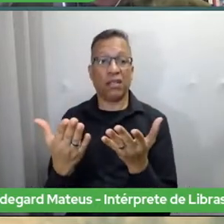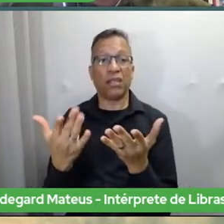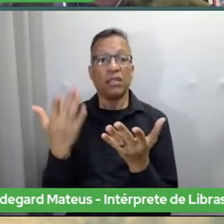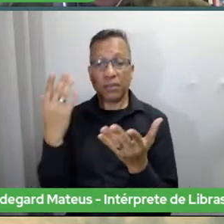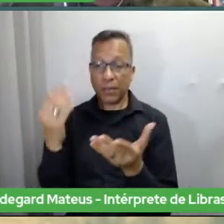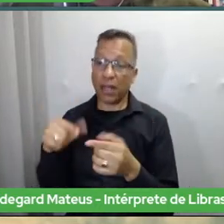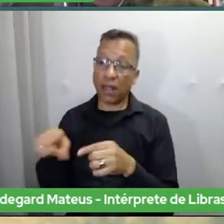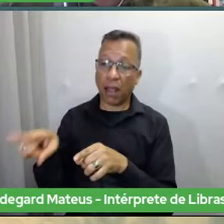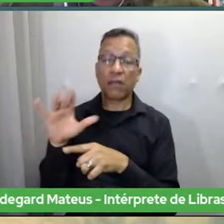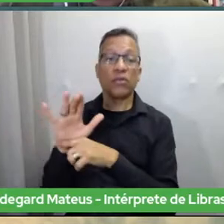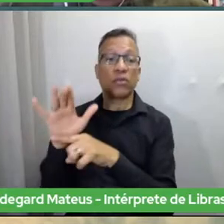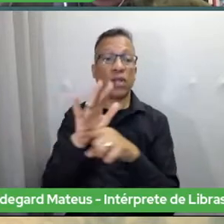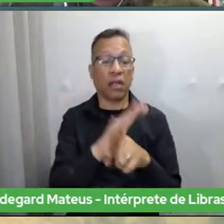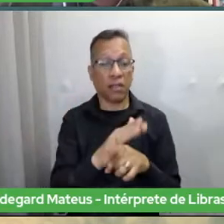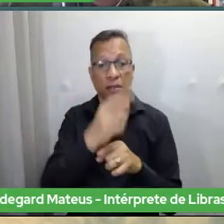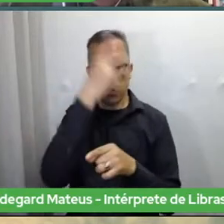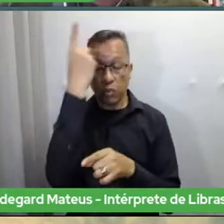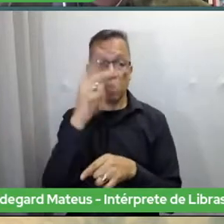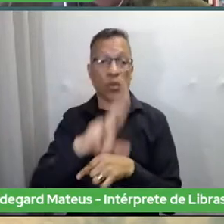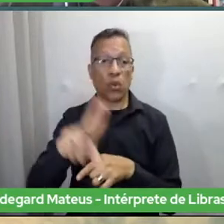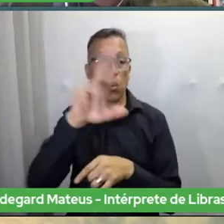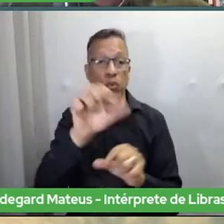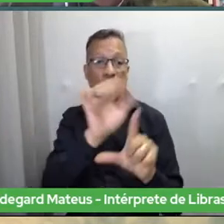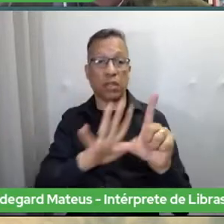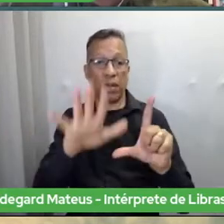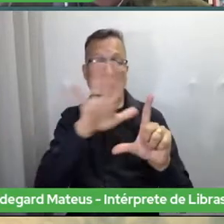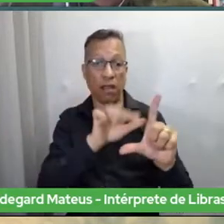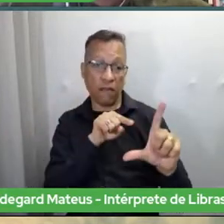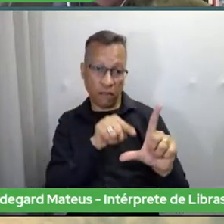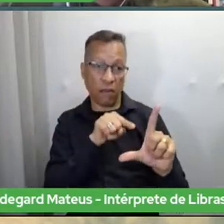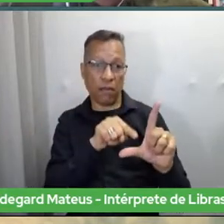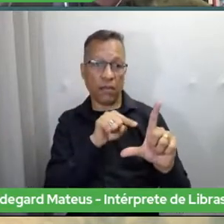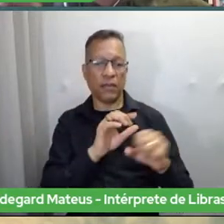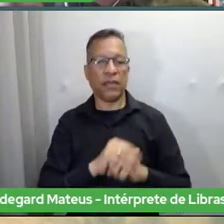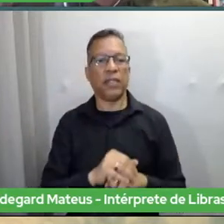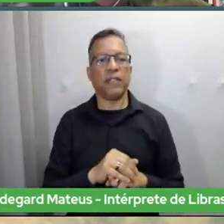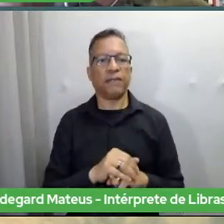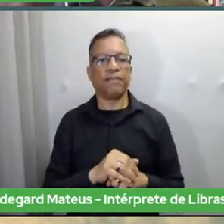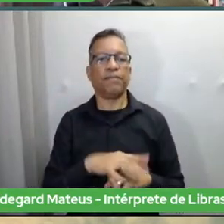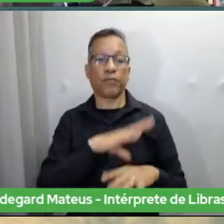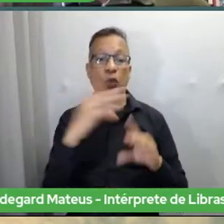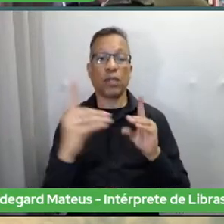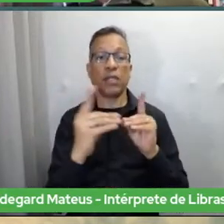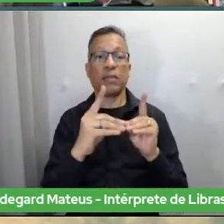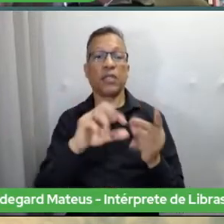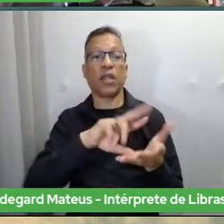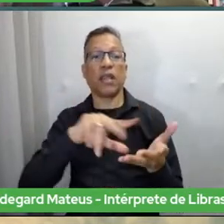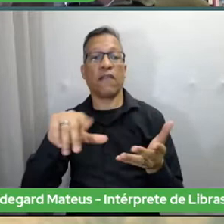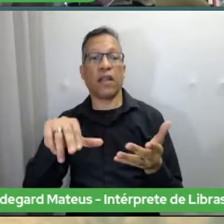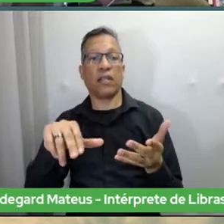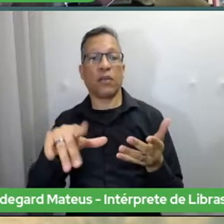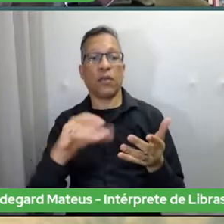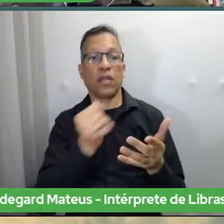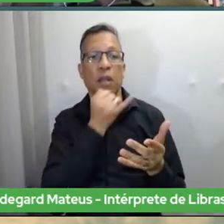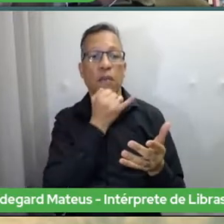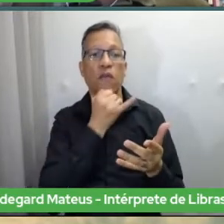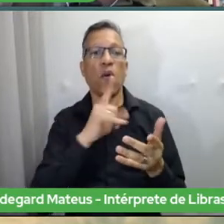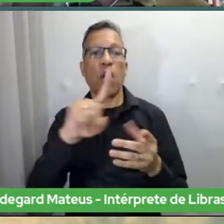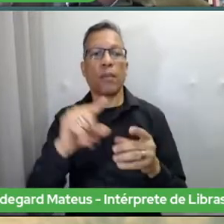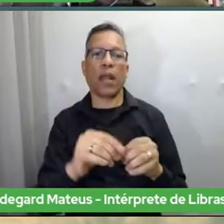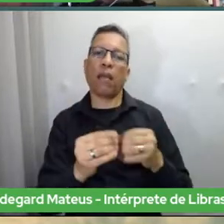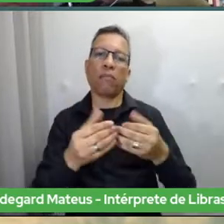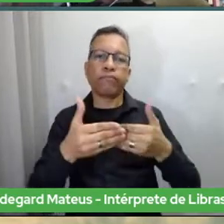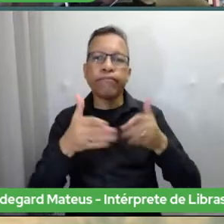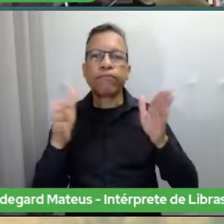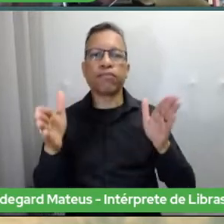usuários, né, promovendo essa plataforma que vai ter vários mecanismos de autoatendimento. Então, não é que vou abrir um ticket para o time de infra de dados, para o time de